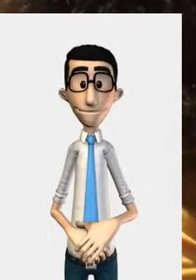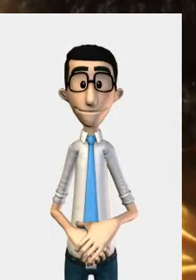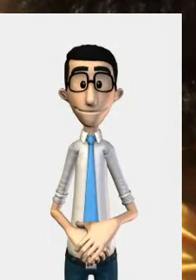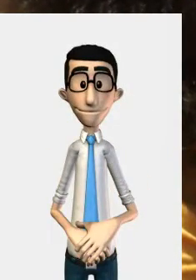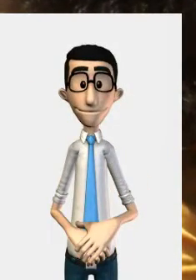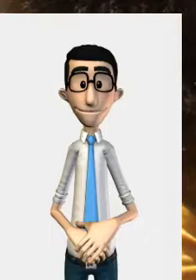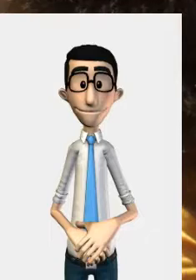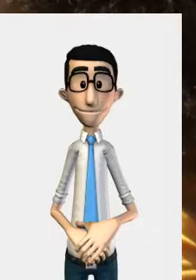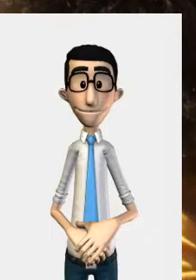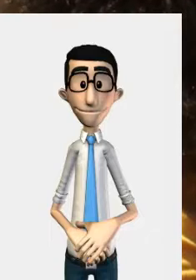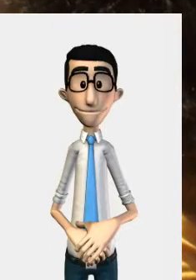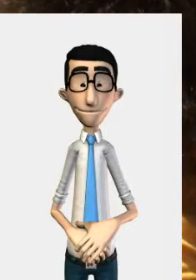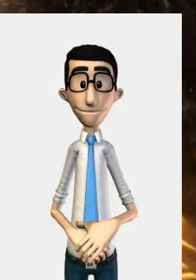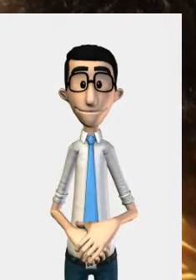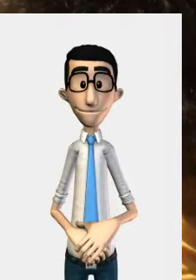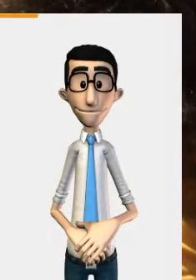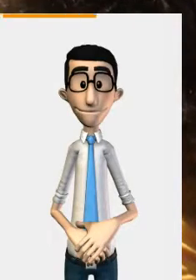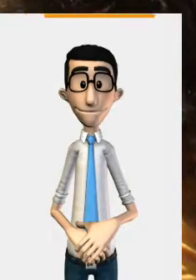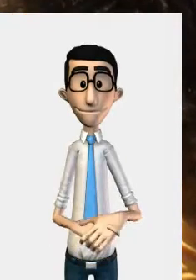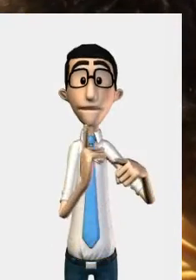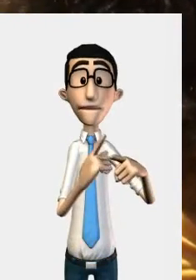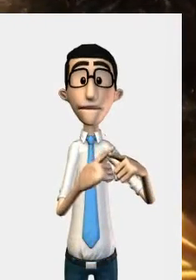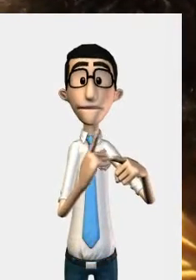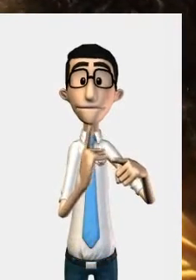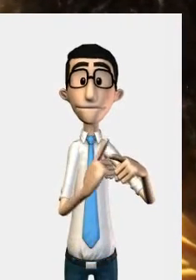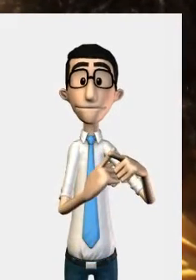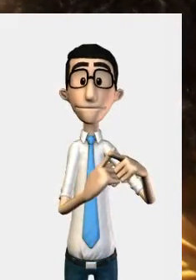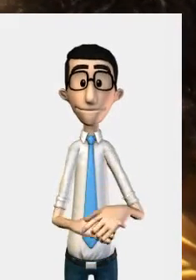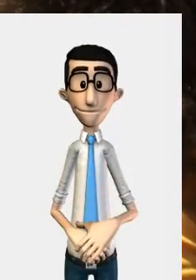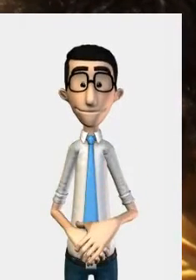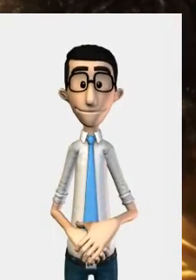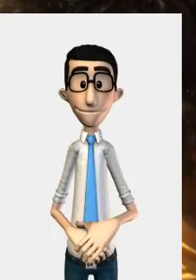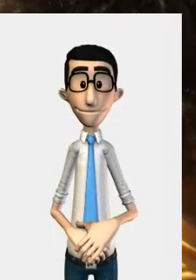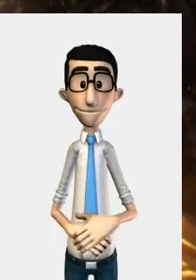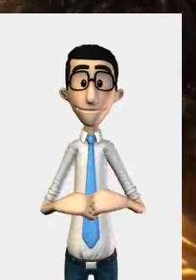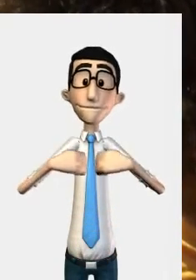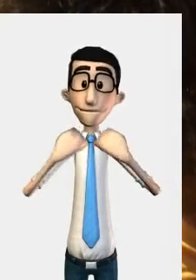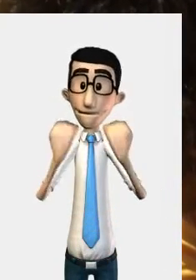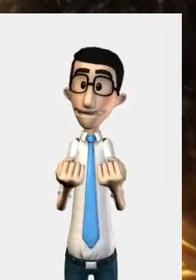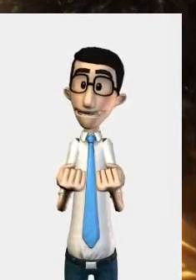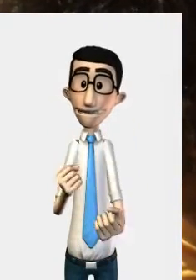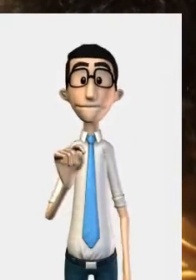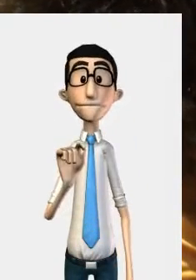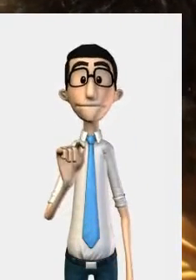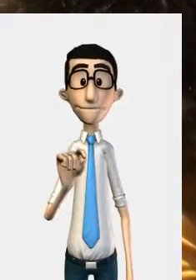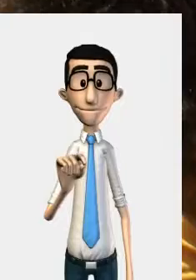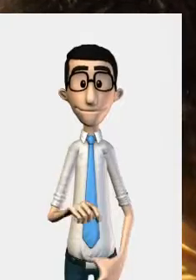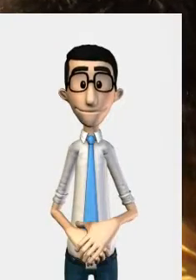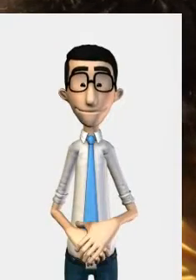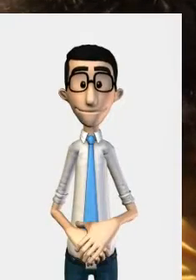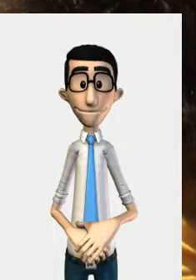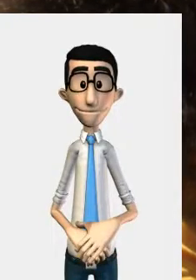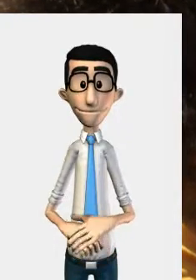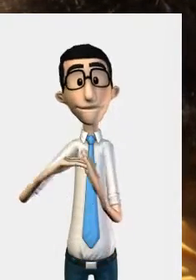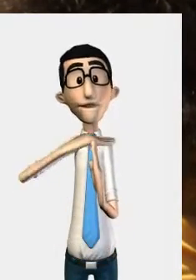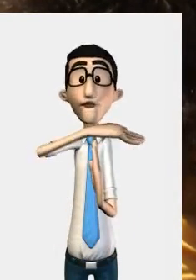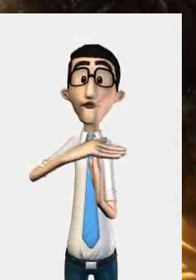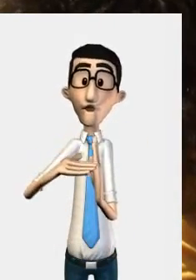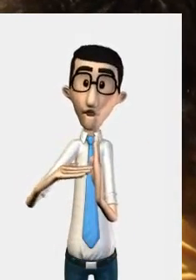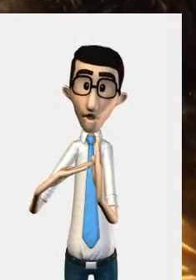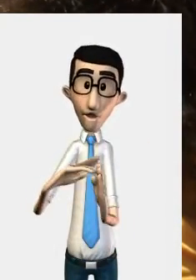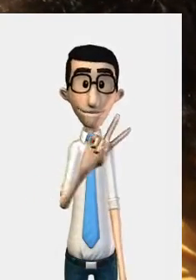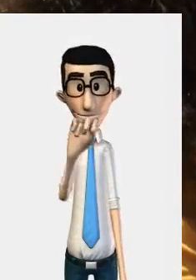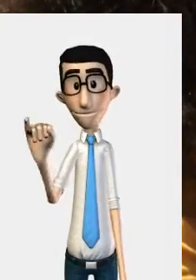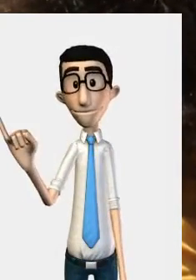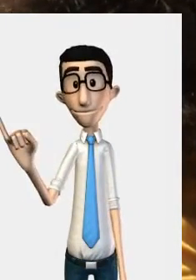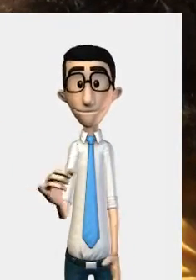estiver falando de uma criança também totalmente não vocal, que ela não fala nada, a ecolalia é uma coisa boa. Porque pelo